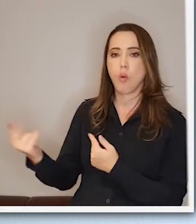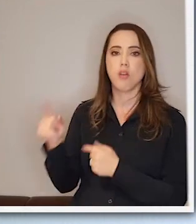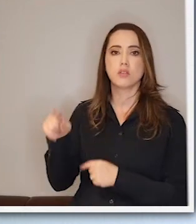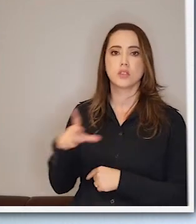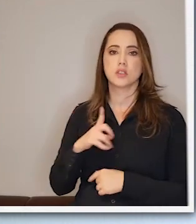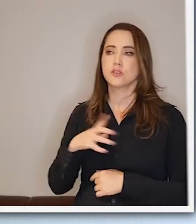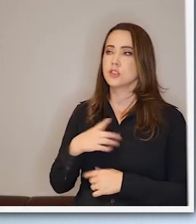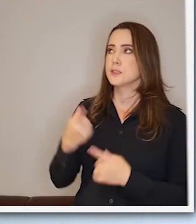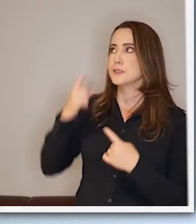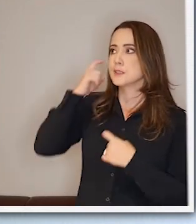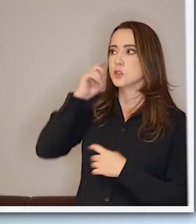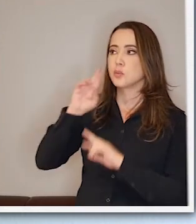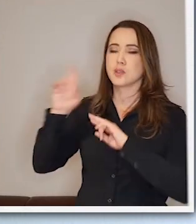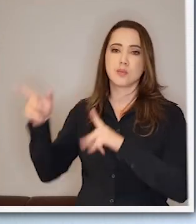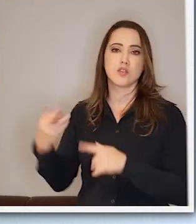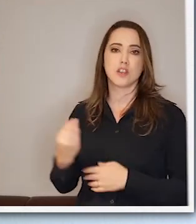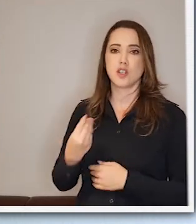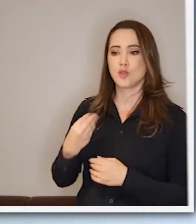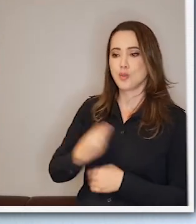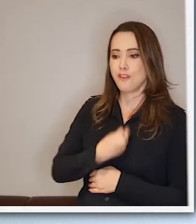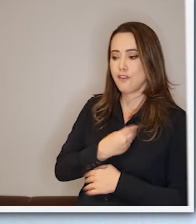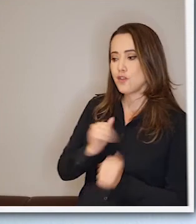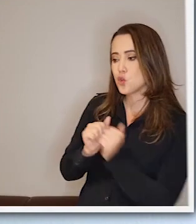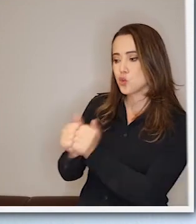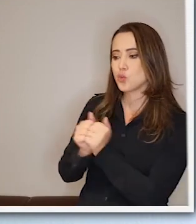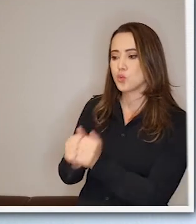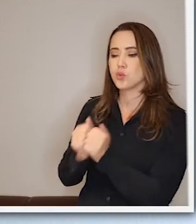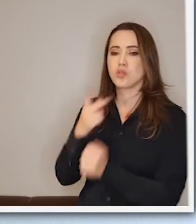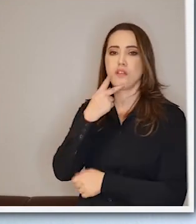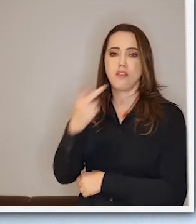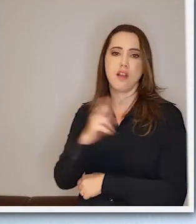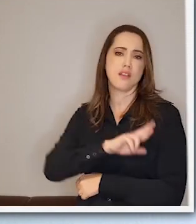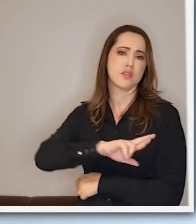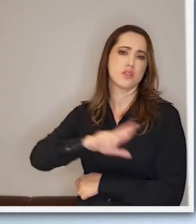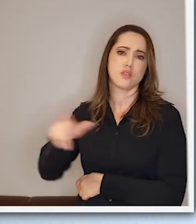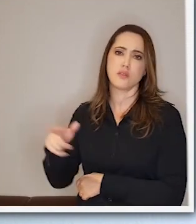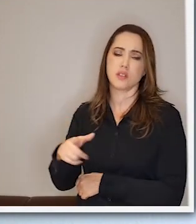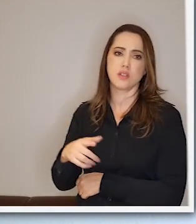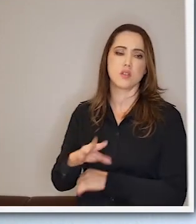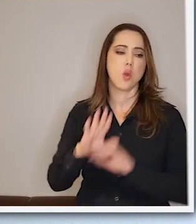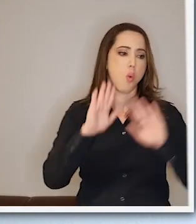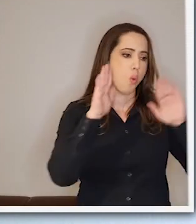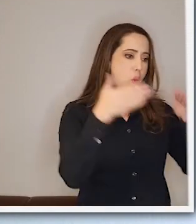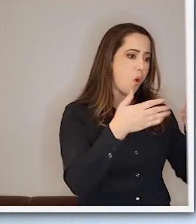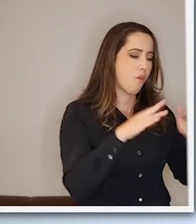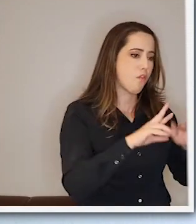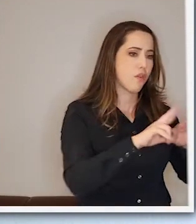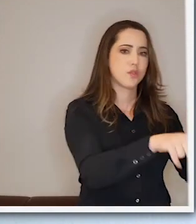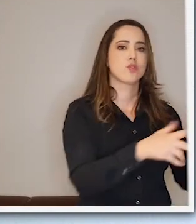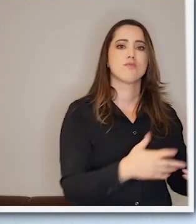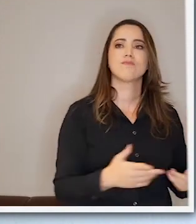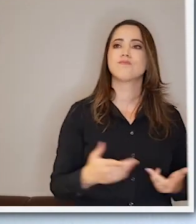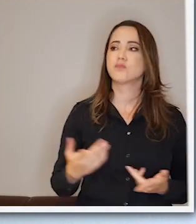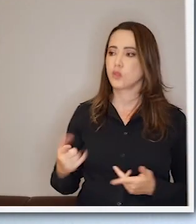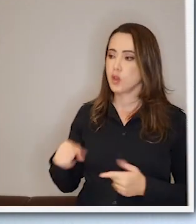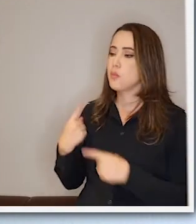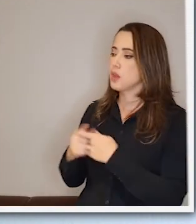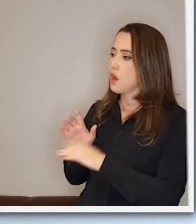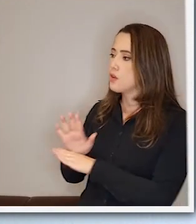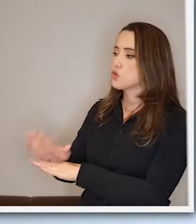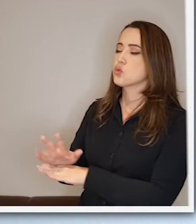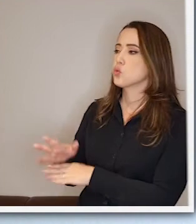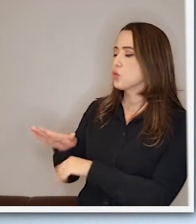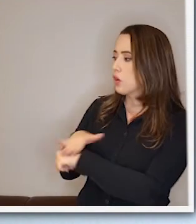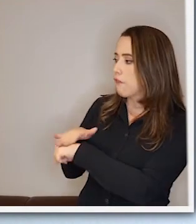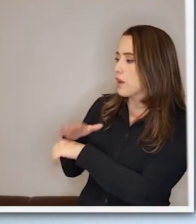estudam com crianças com deficiência. E a visão deles, é justamente o que você está falando, Fabiano, é impressionante. Eles já têm uma outra vivência e uma